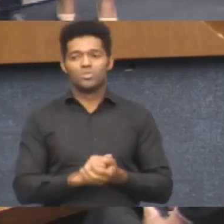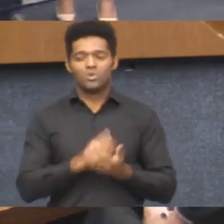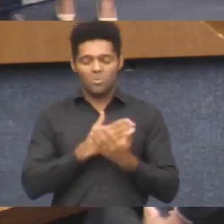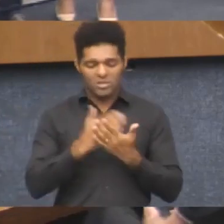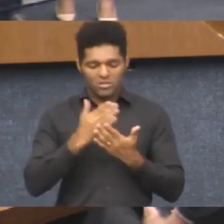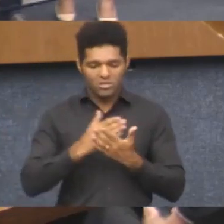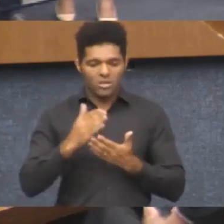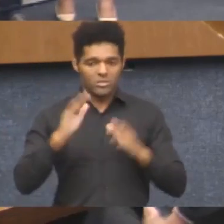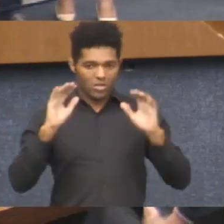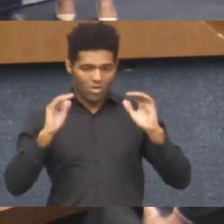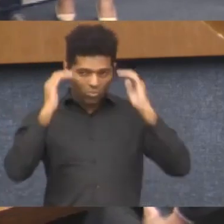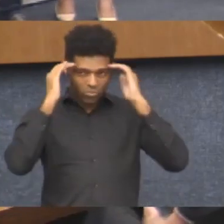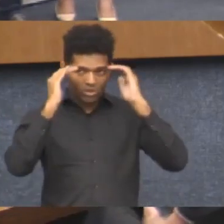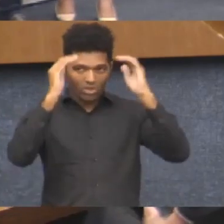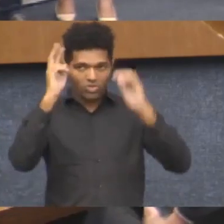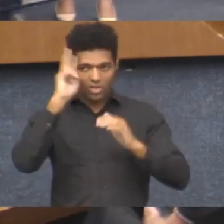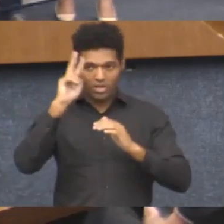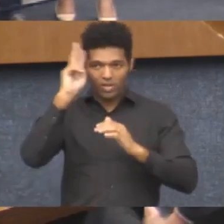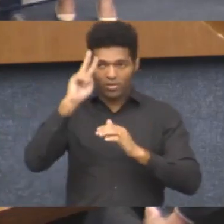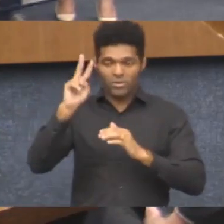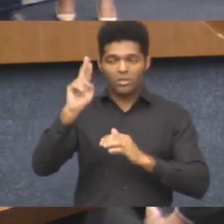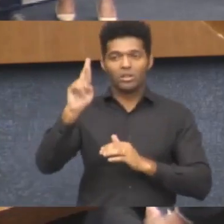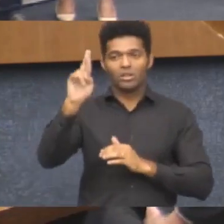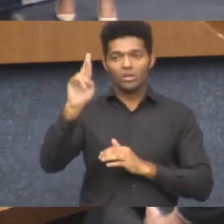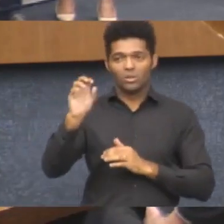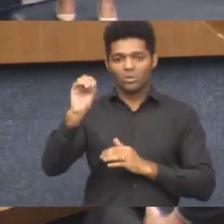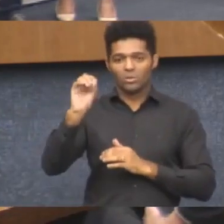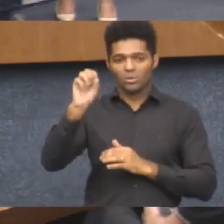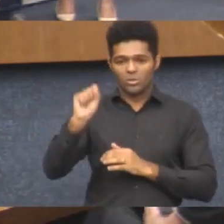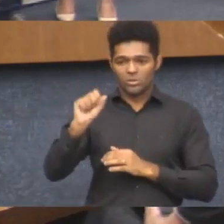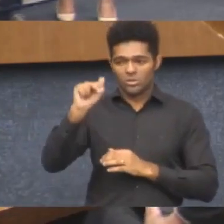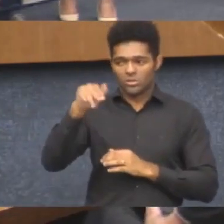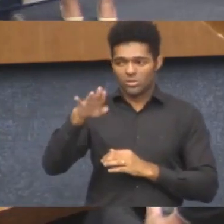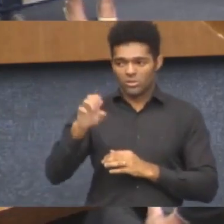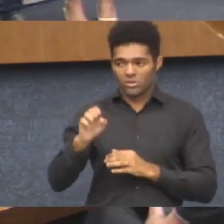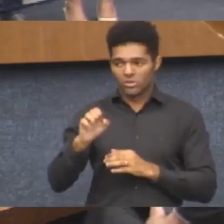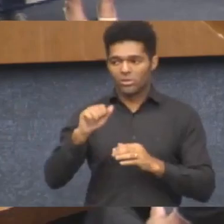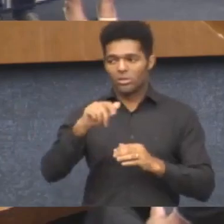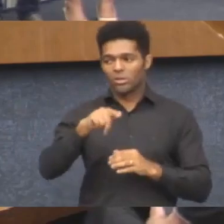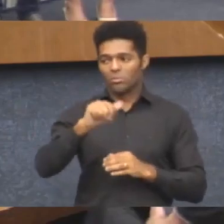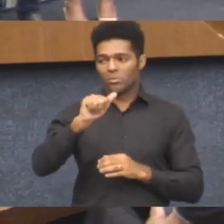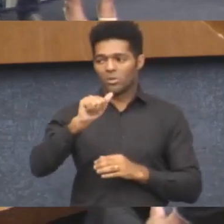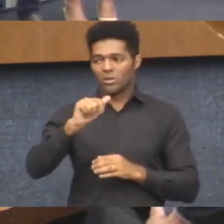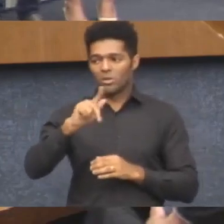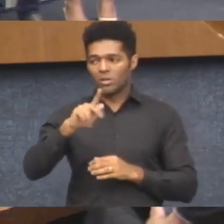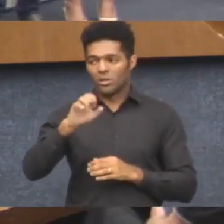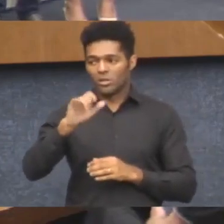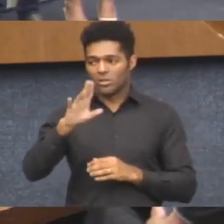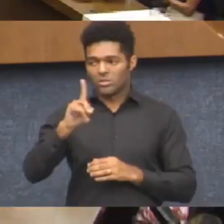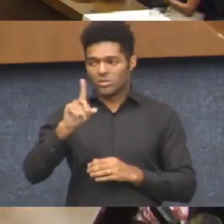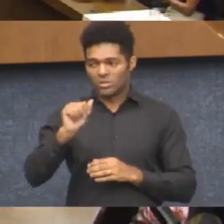lembrando da nossa querida companheira Rosânia Aparecida da Silva. Vem para cá, Rosânia.